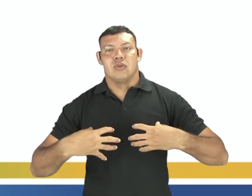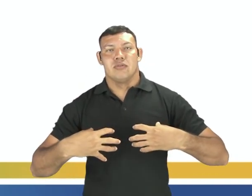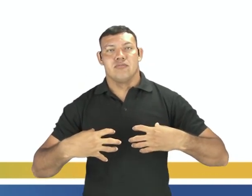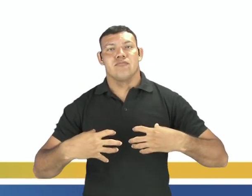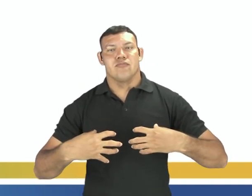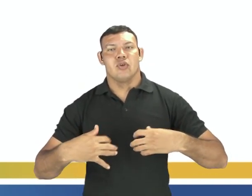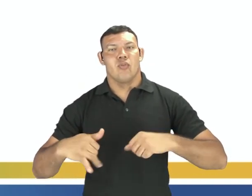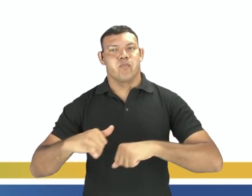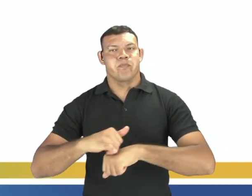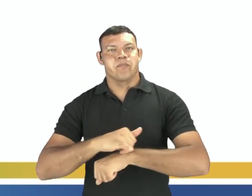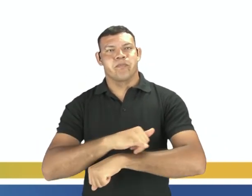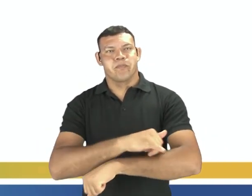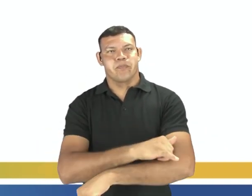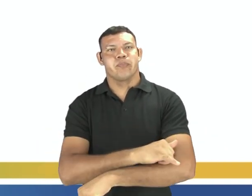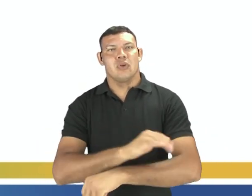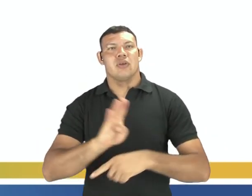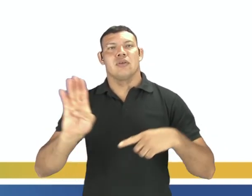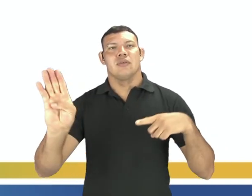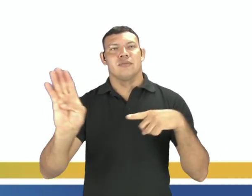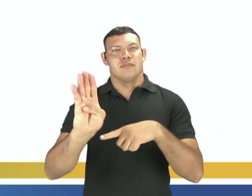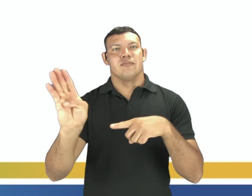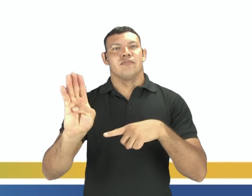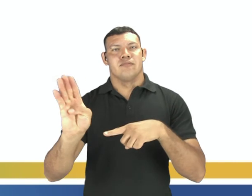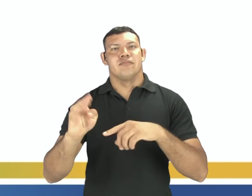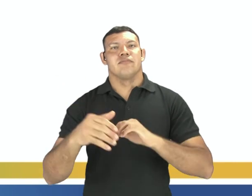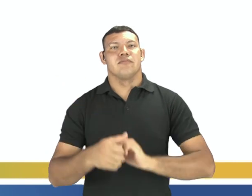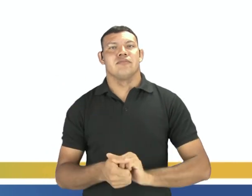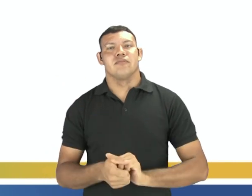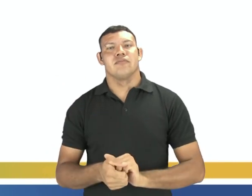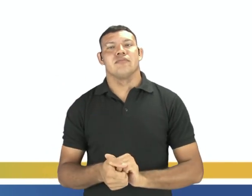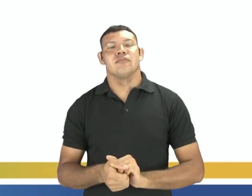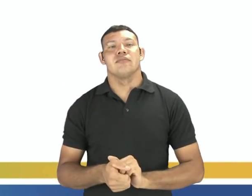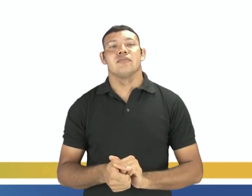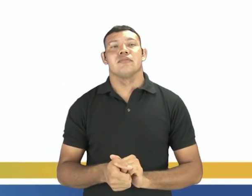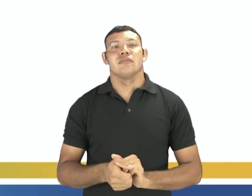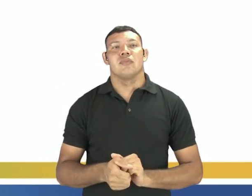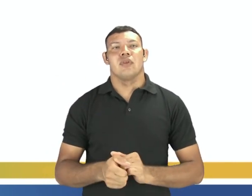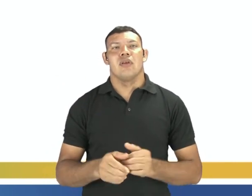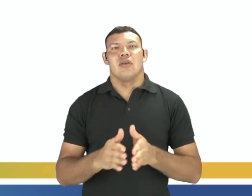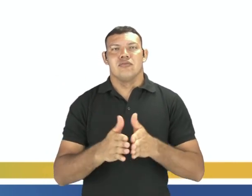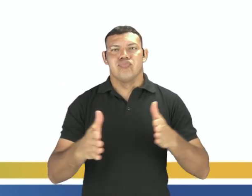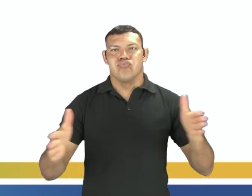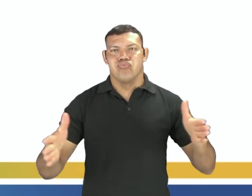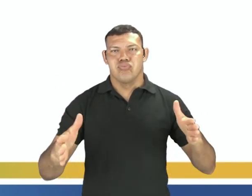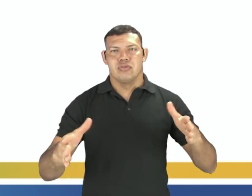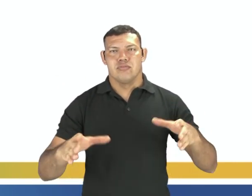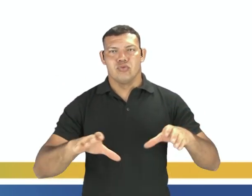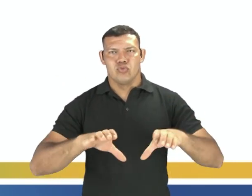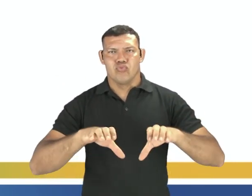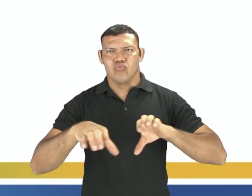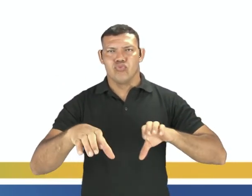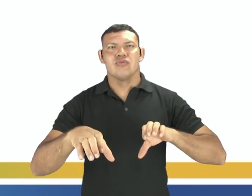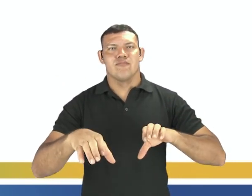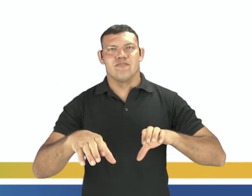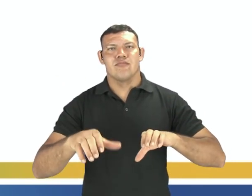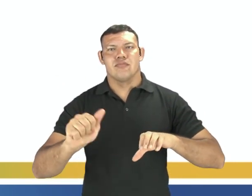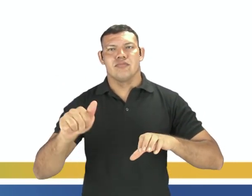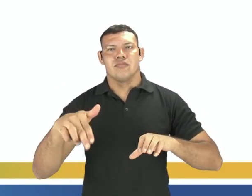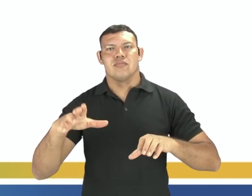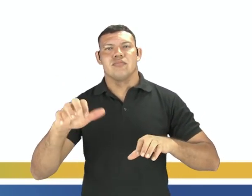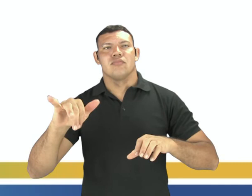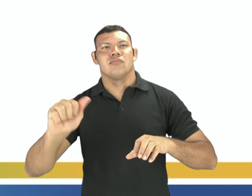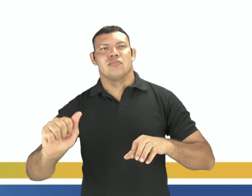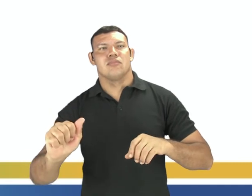peso. Alargamento e arredondamento das ancas. Início do ciclo menstruais. Ativação